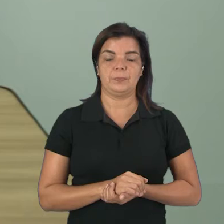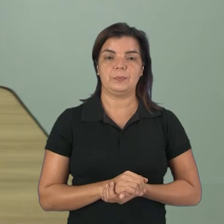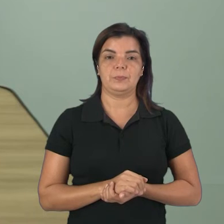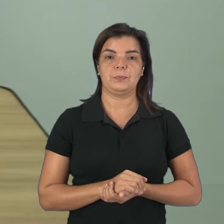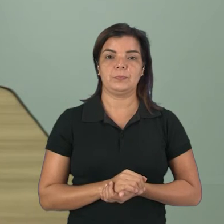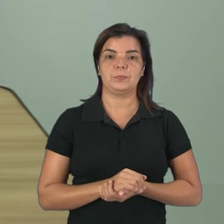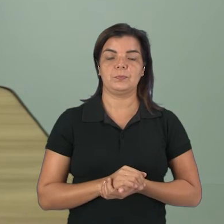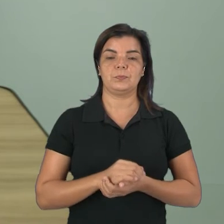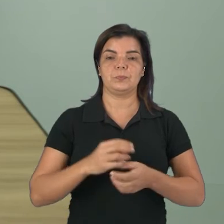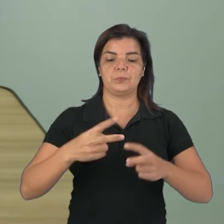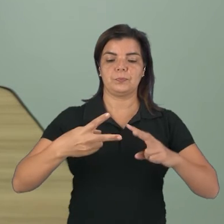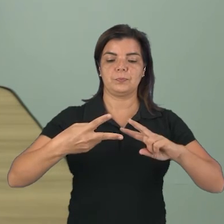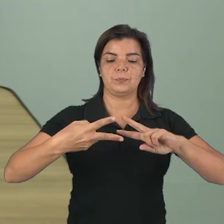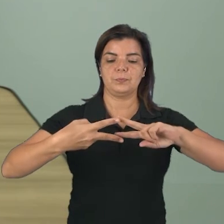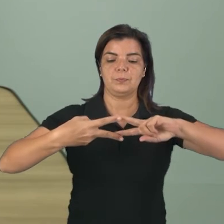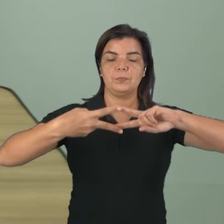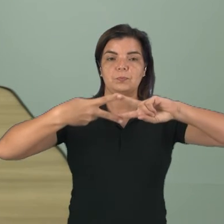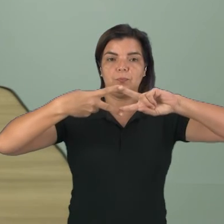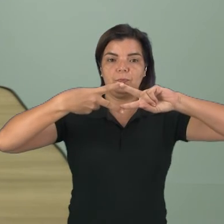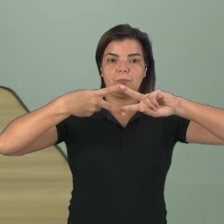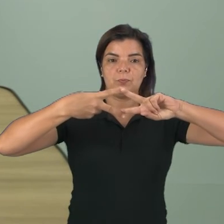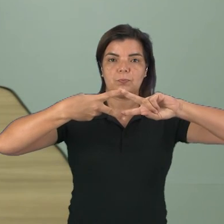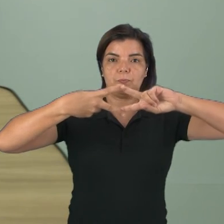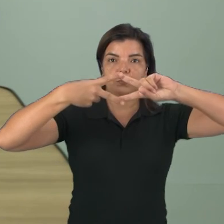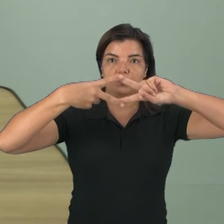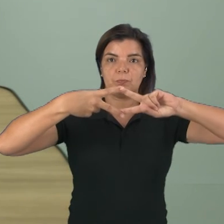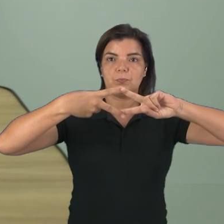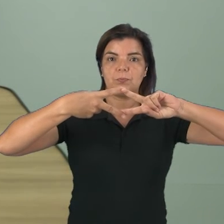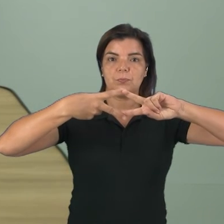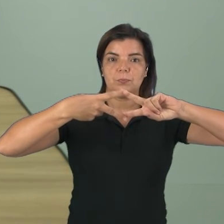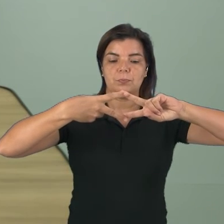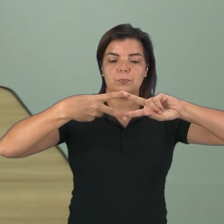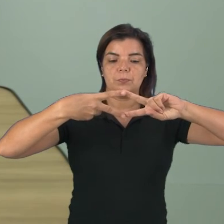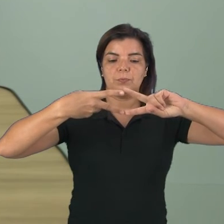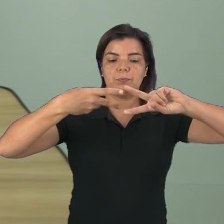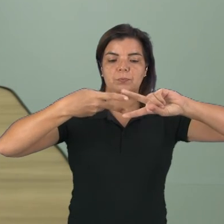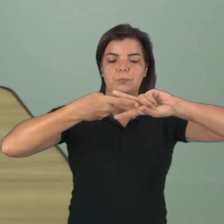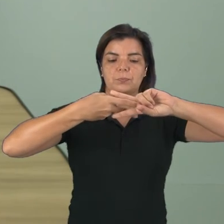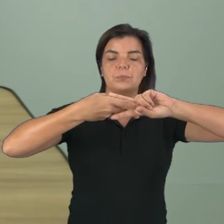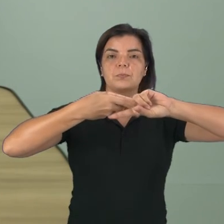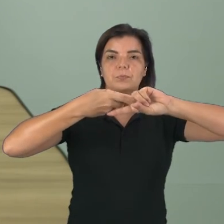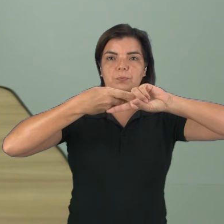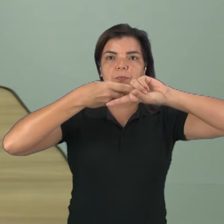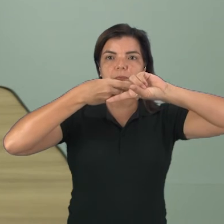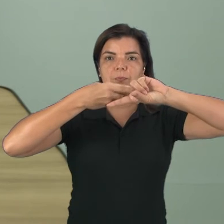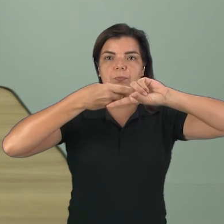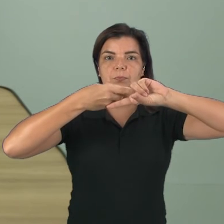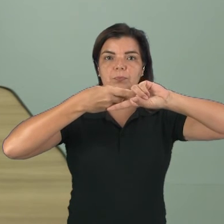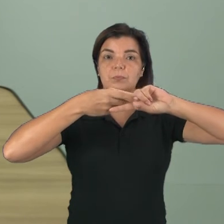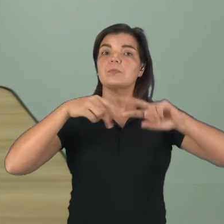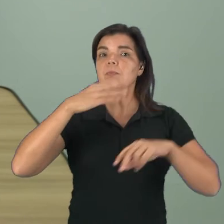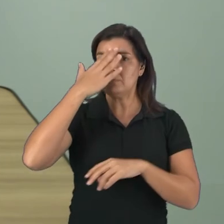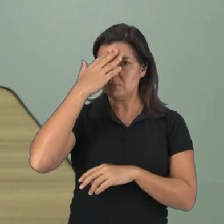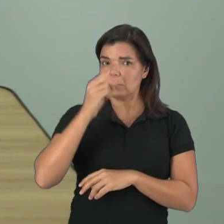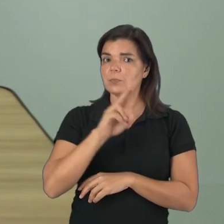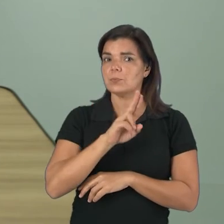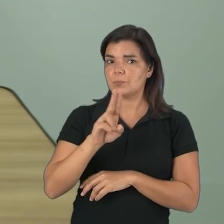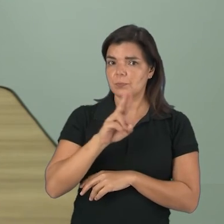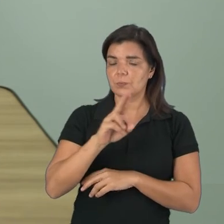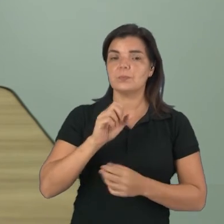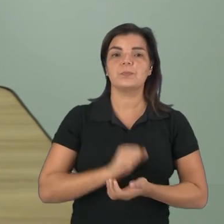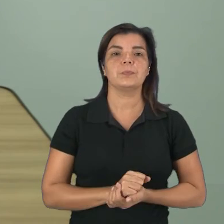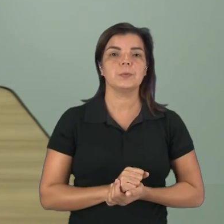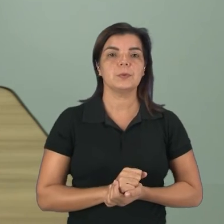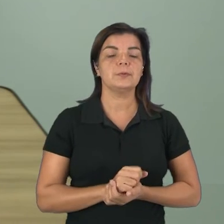eu procurei crianças esta fruta mas não encontrei vocês conhecem sabe onde tem esta fruta